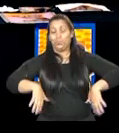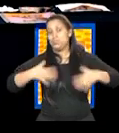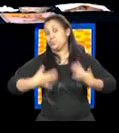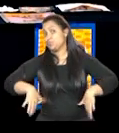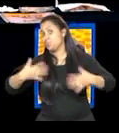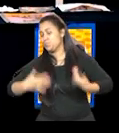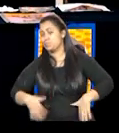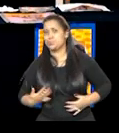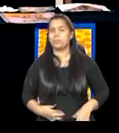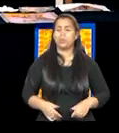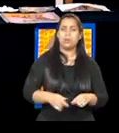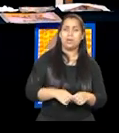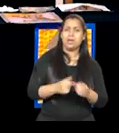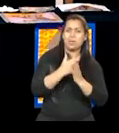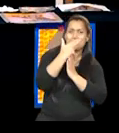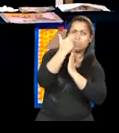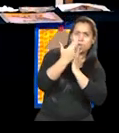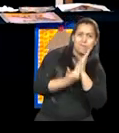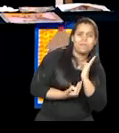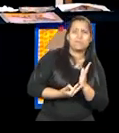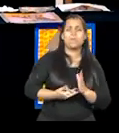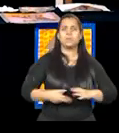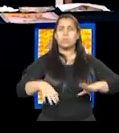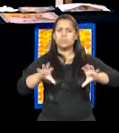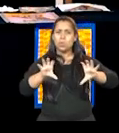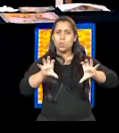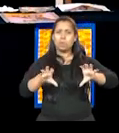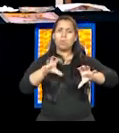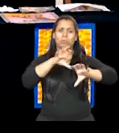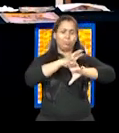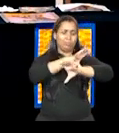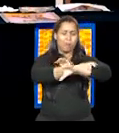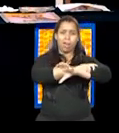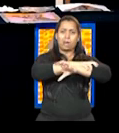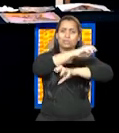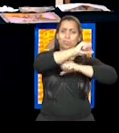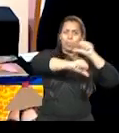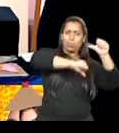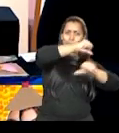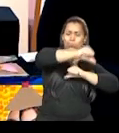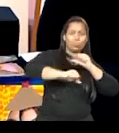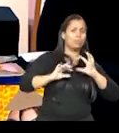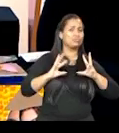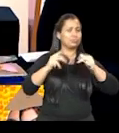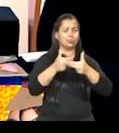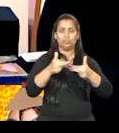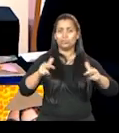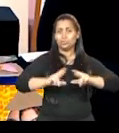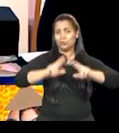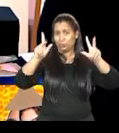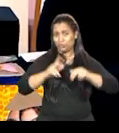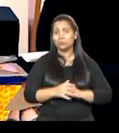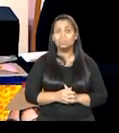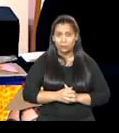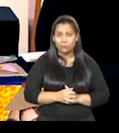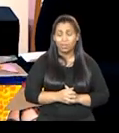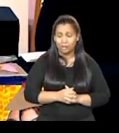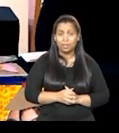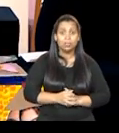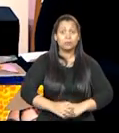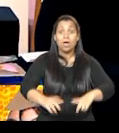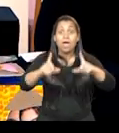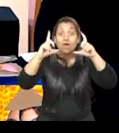Desenhou perfil de frente, pôs bumbum no lugar dos braços, fez tudo diferente. Arte não é fotografia